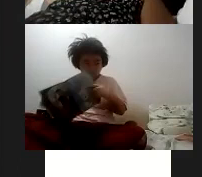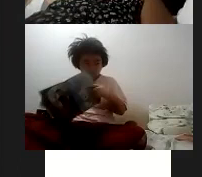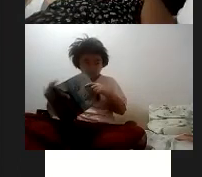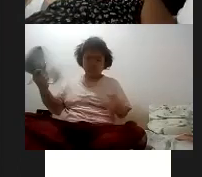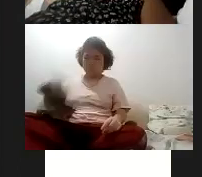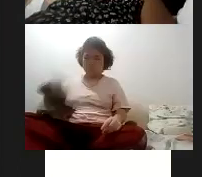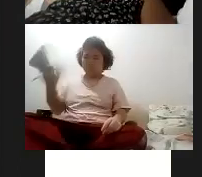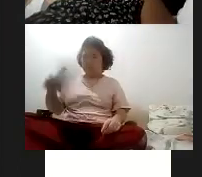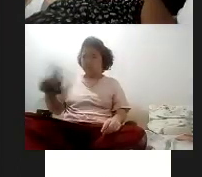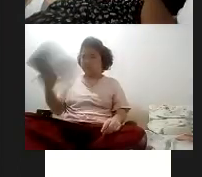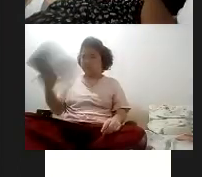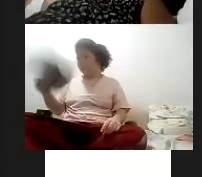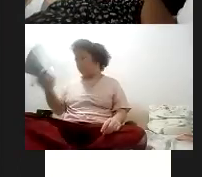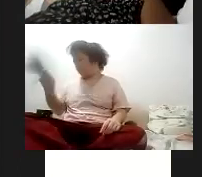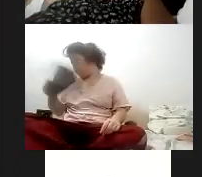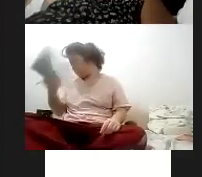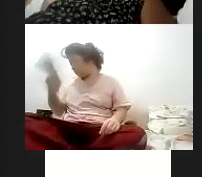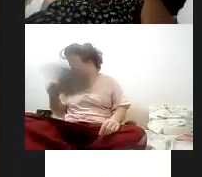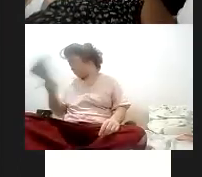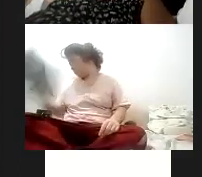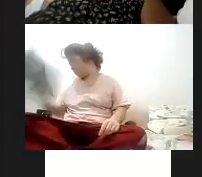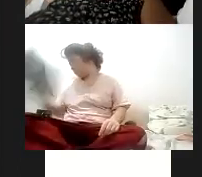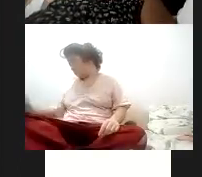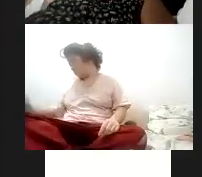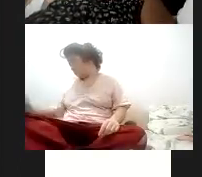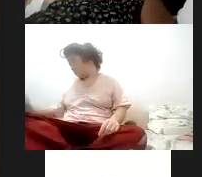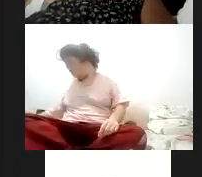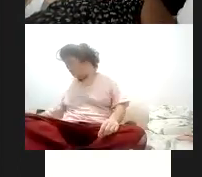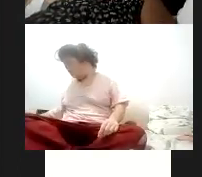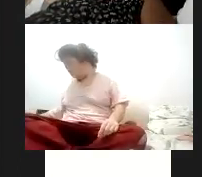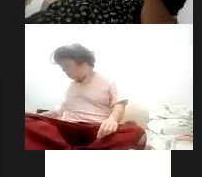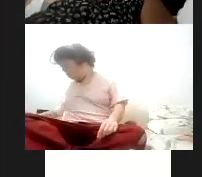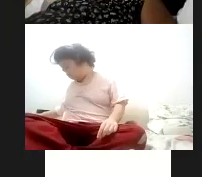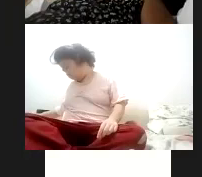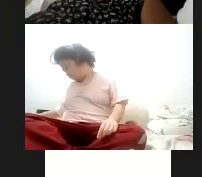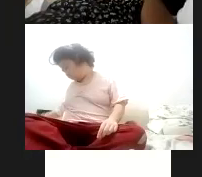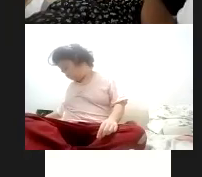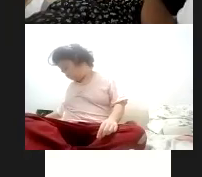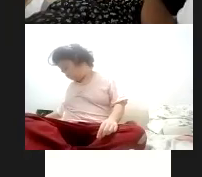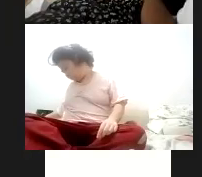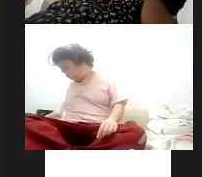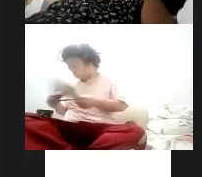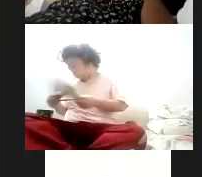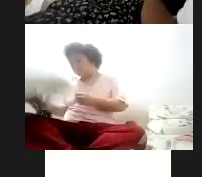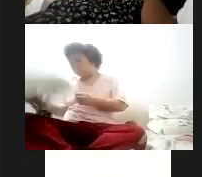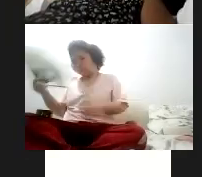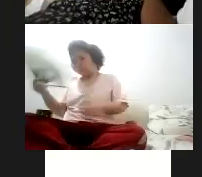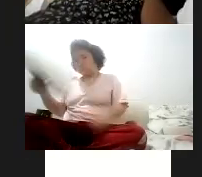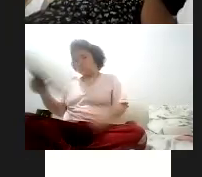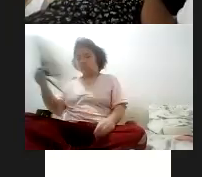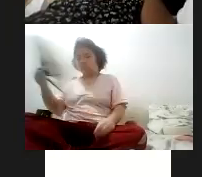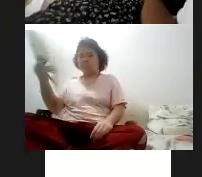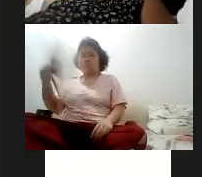fosse a deficiência ela fosse uma questão do outro. Quem tem, quem não tem, não terá. E aí que é